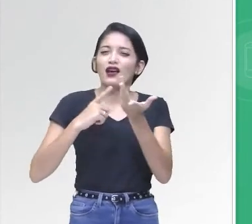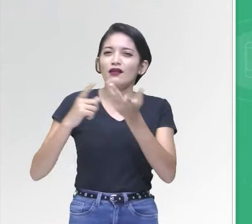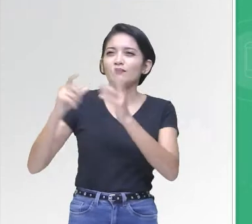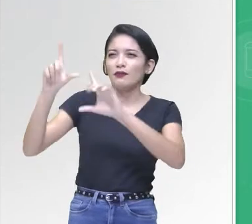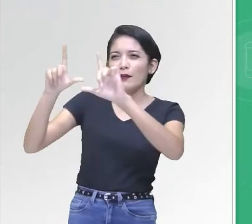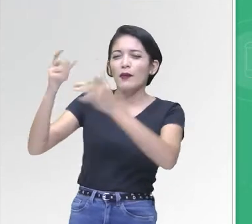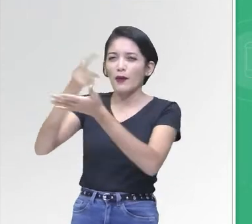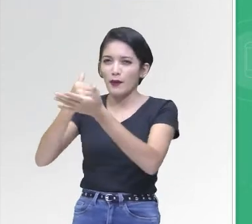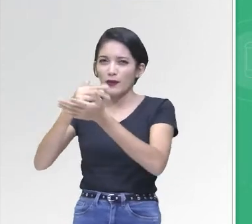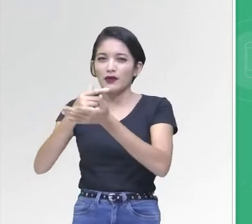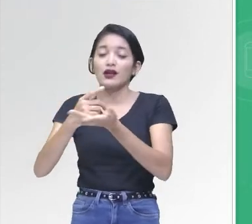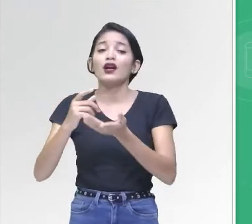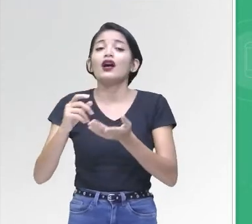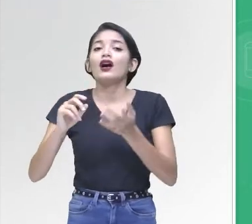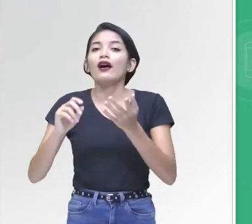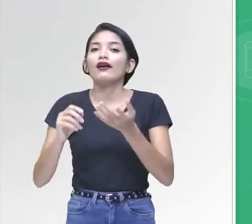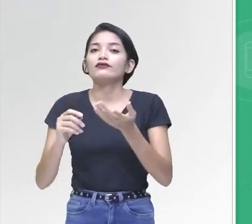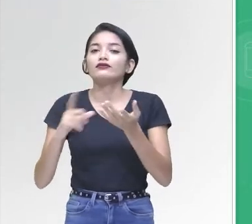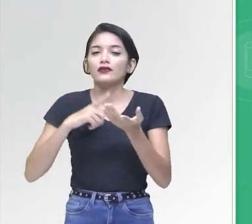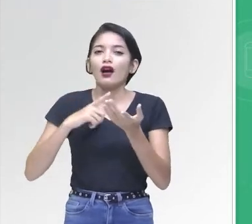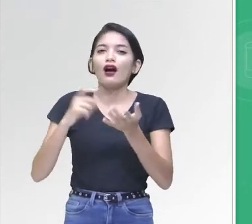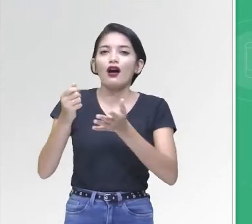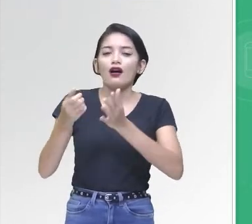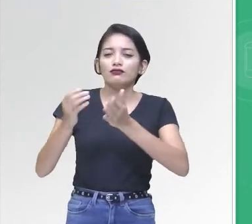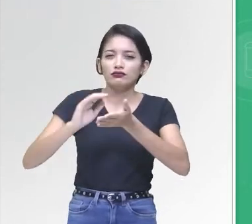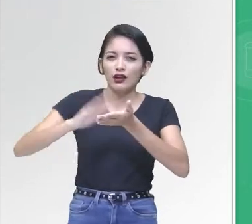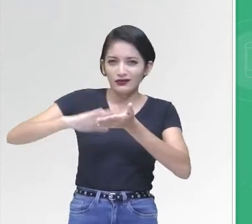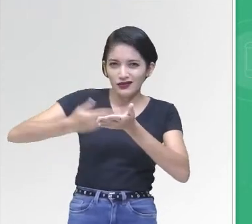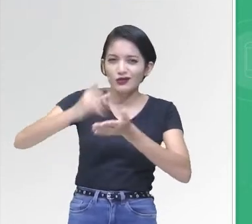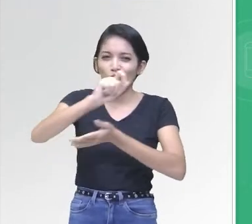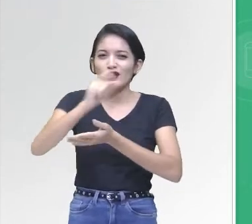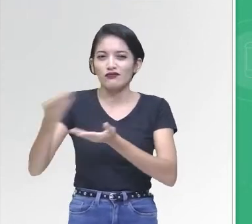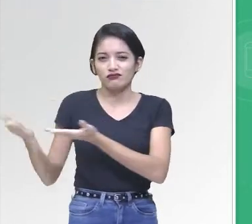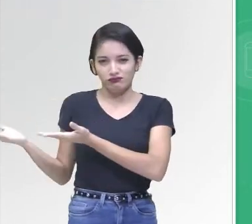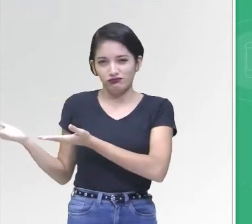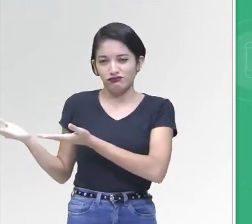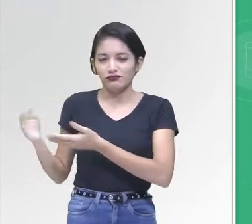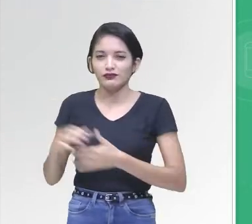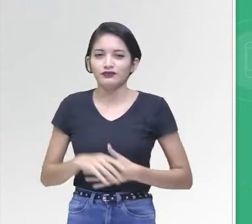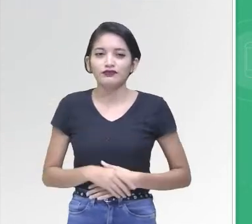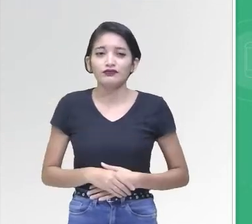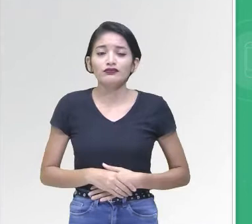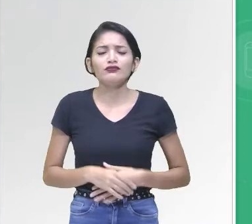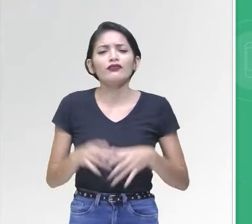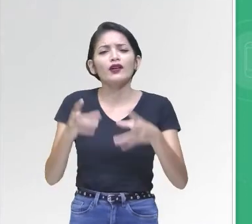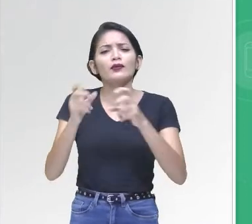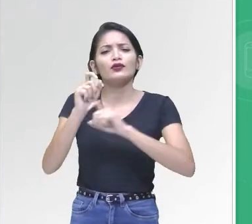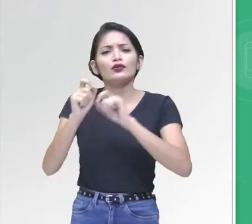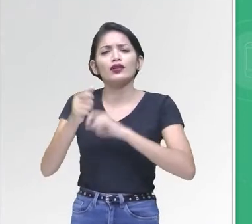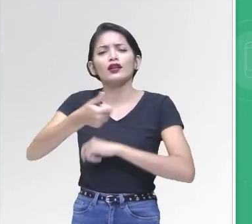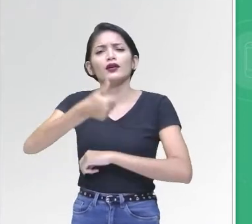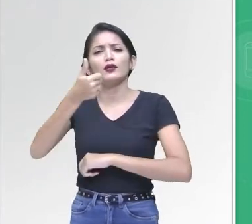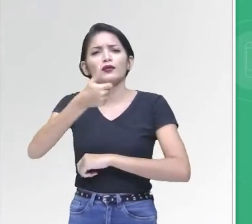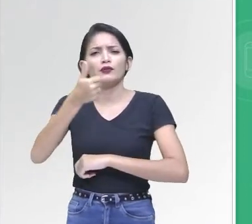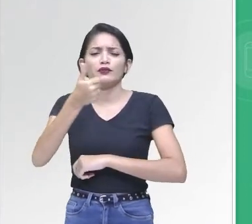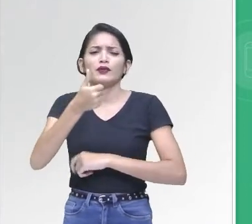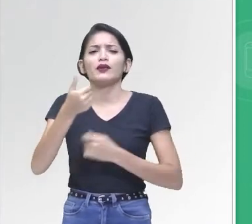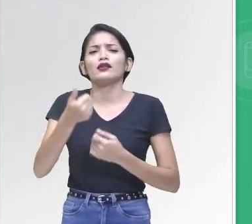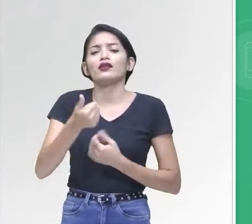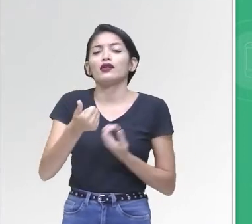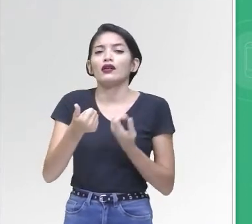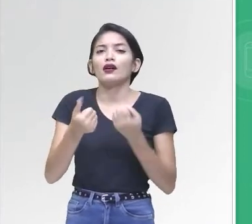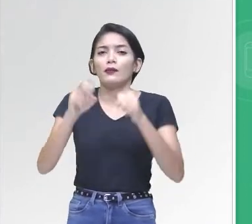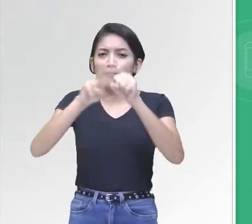se diz dibujo animado, ok? Bom, ele percebeu que na primeira conjugação são os